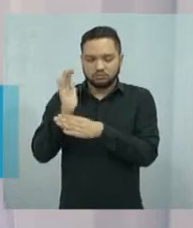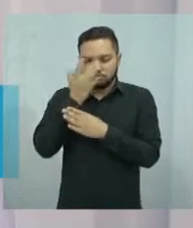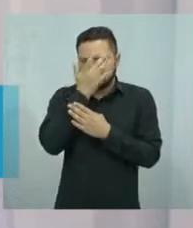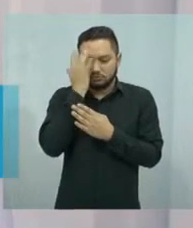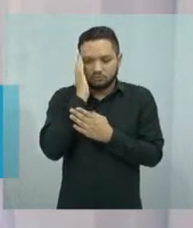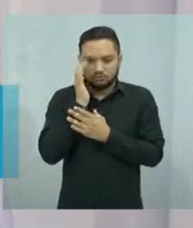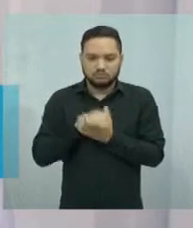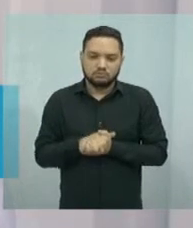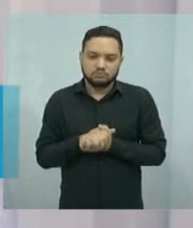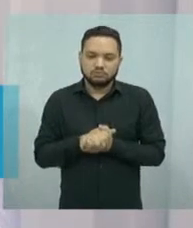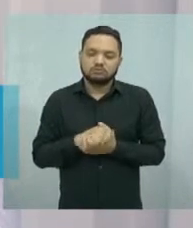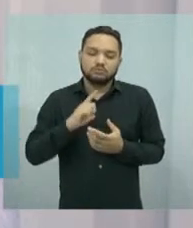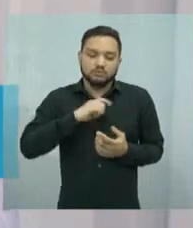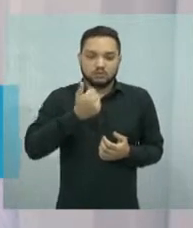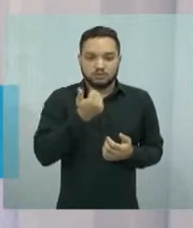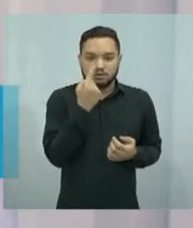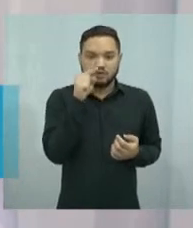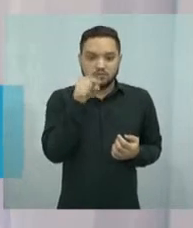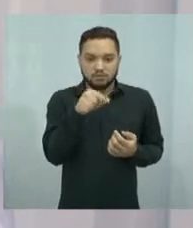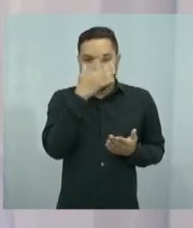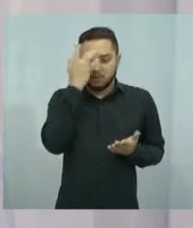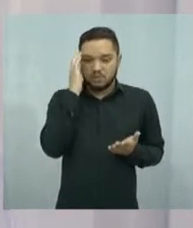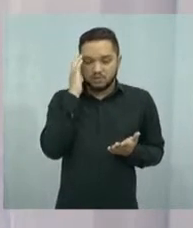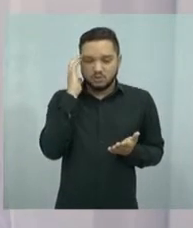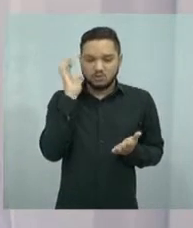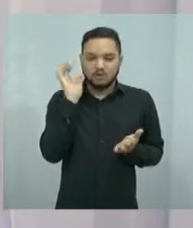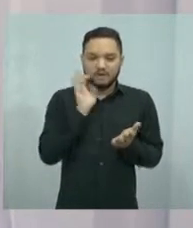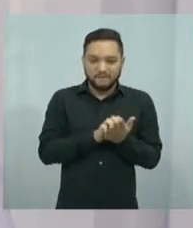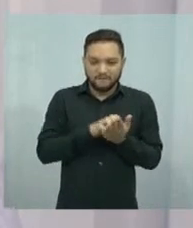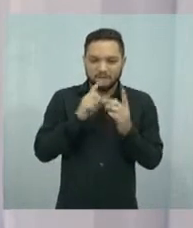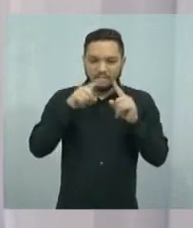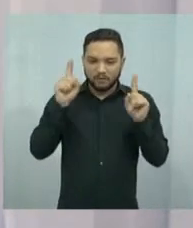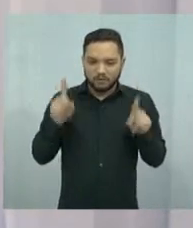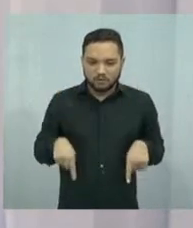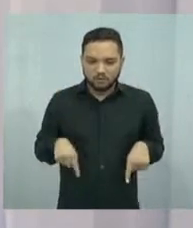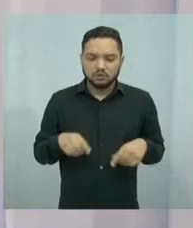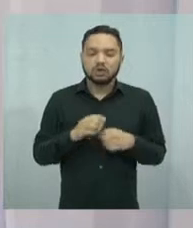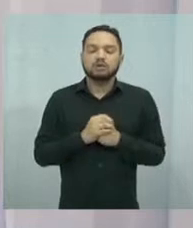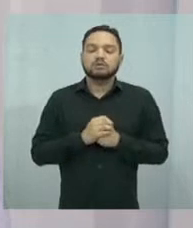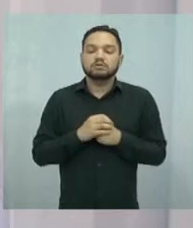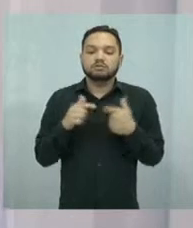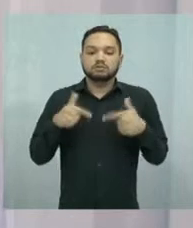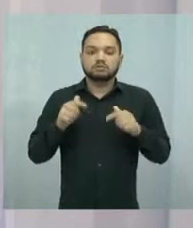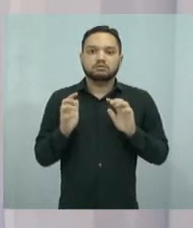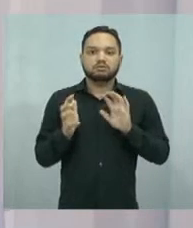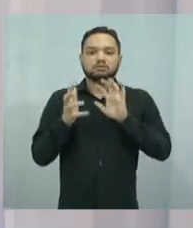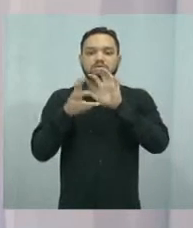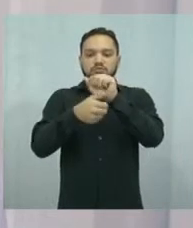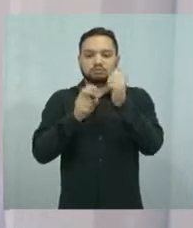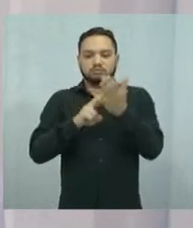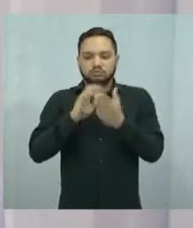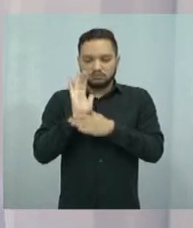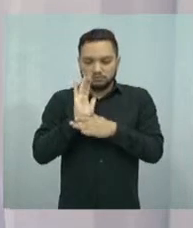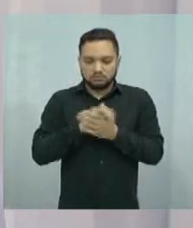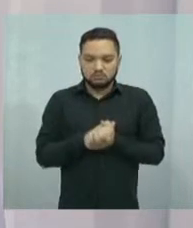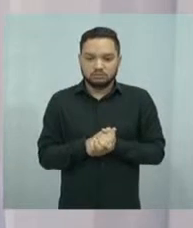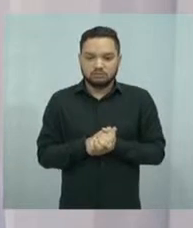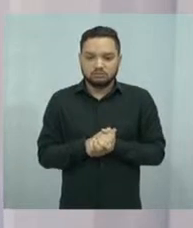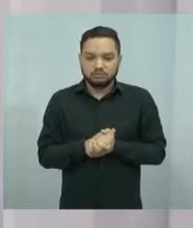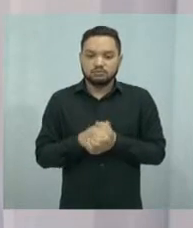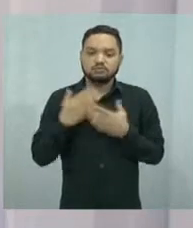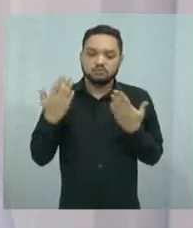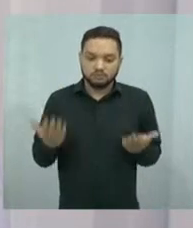volta de 12 mil funcionários vinculados a todo o movimento no mundo todo. Isso mostra, Paulo, que a Cruz